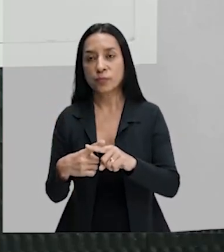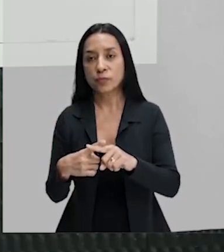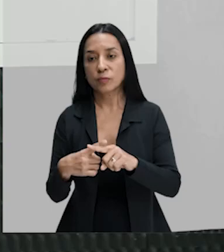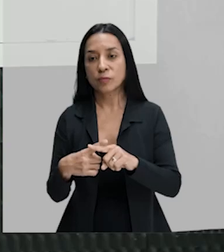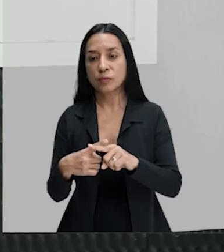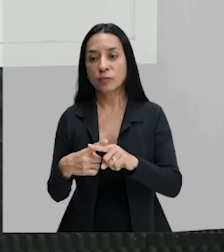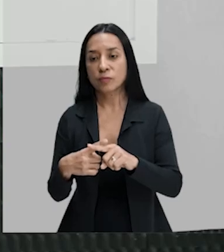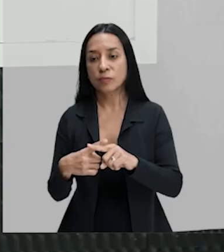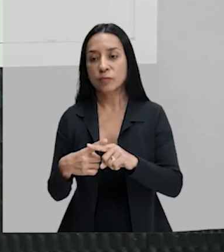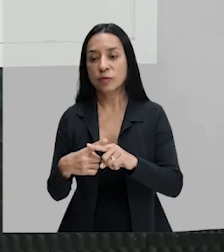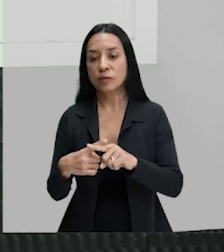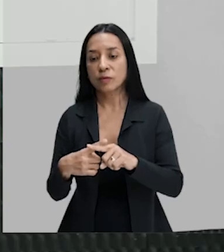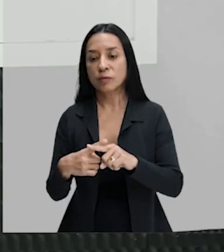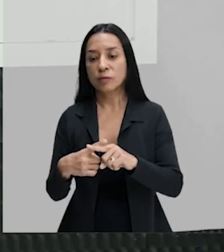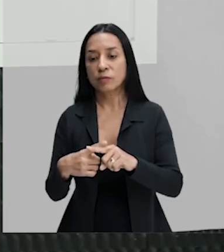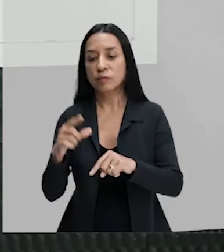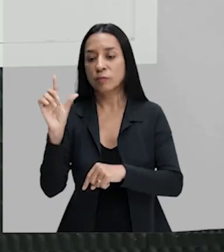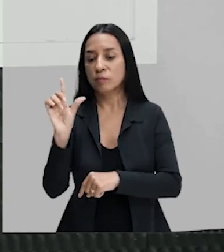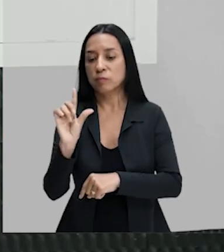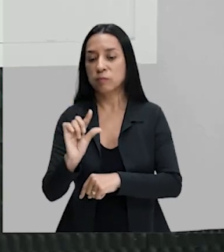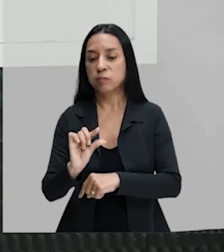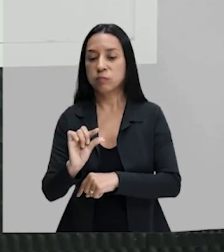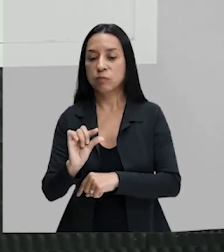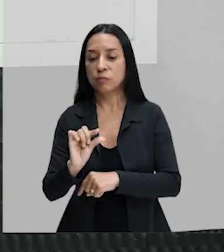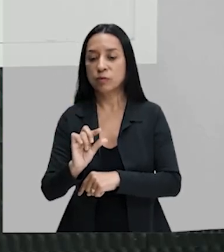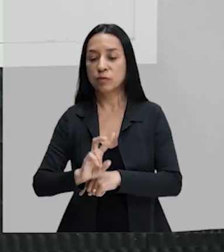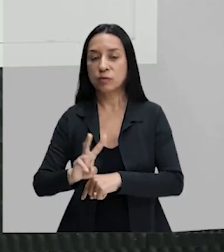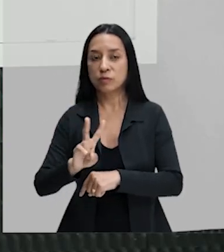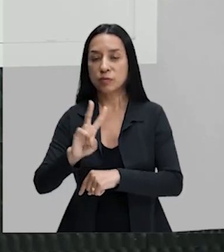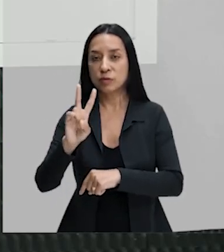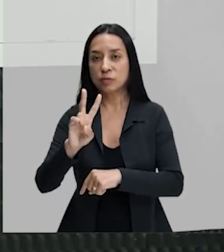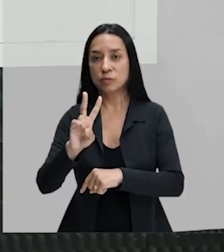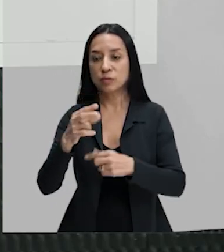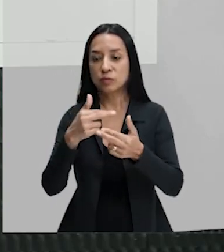pelo menor complementar do elemento A1,